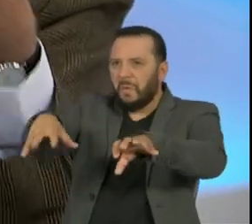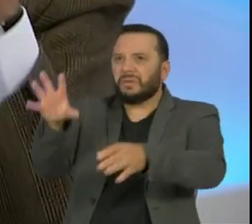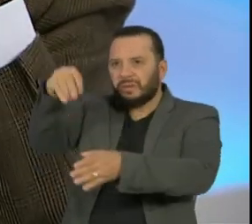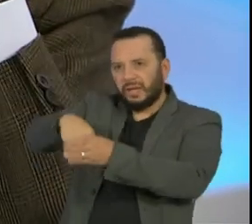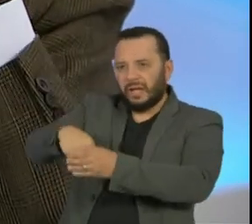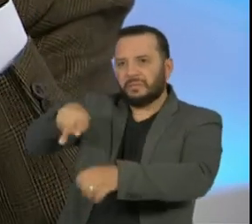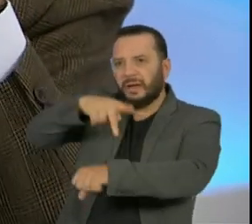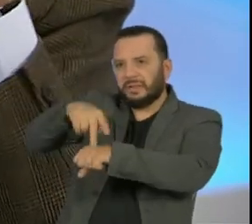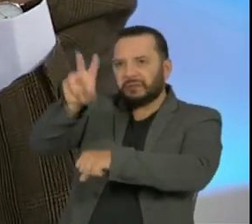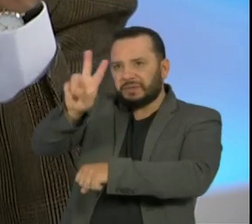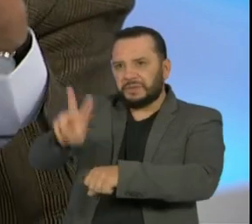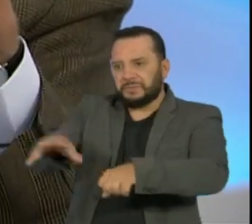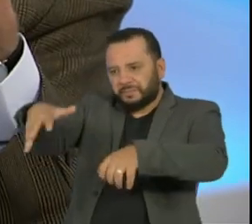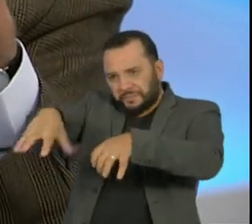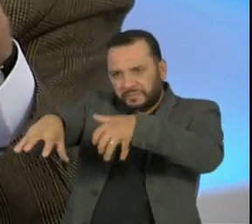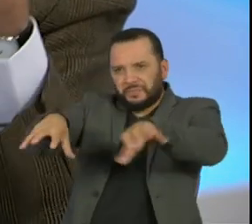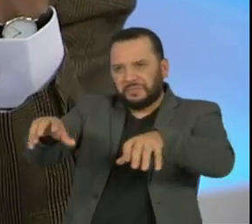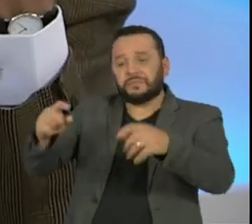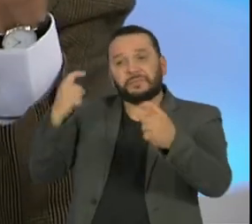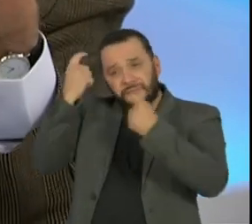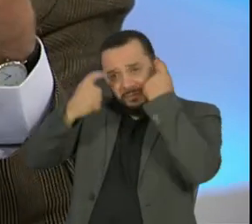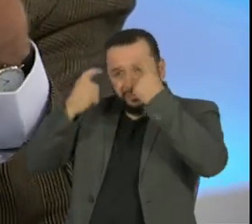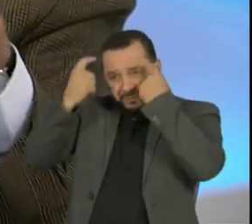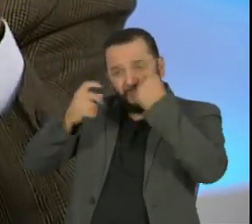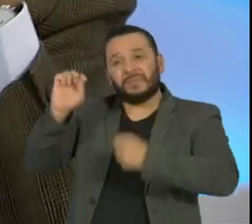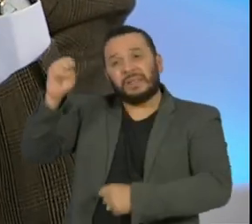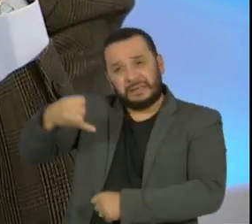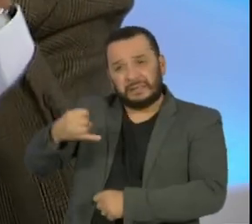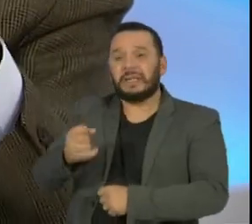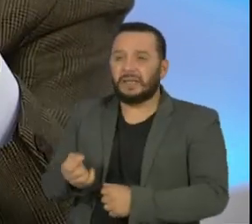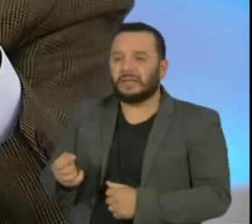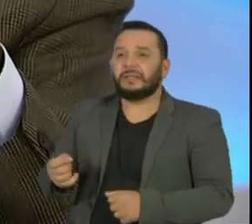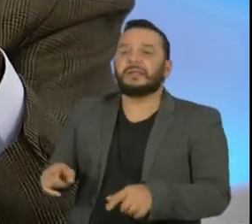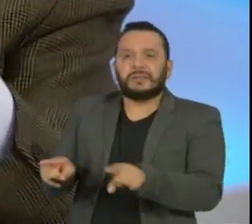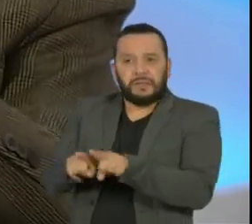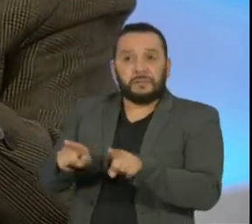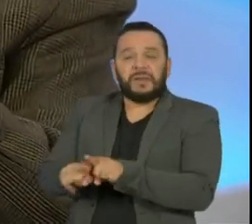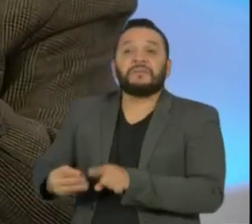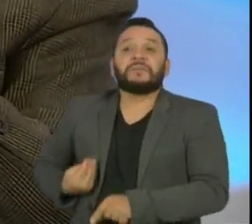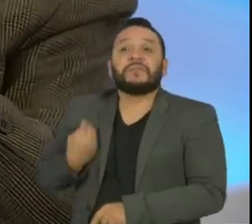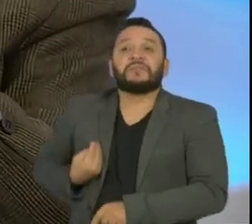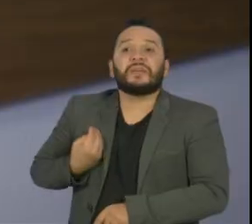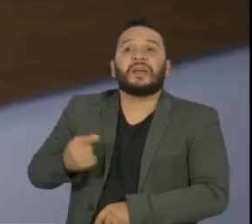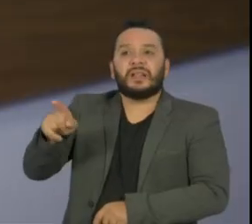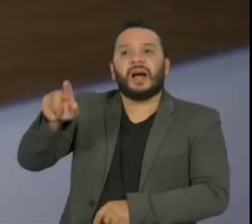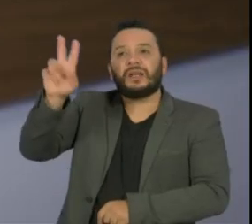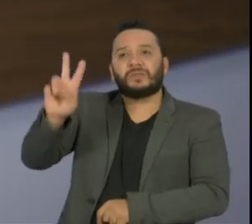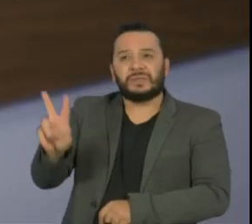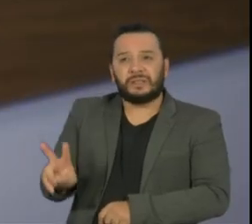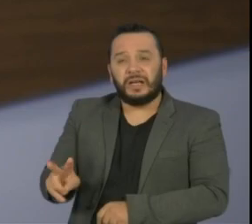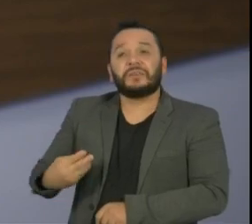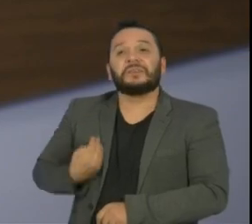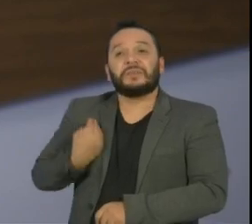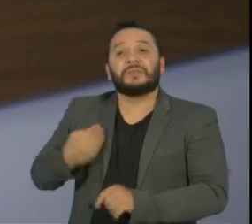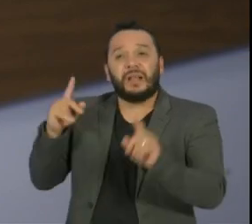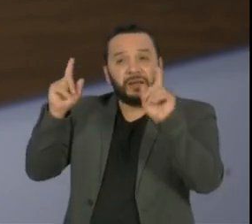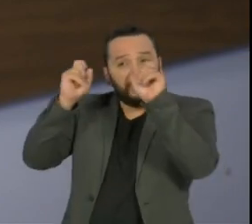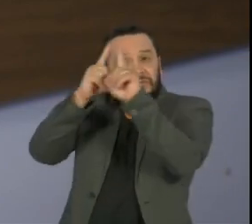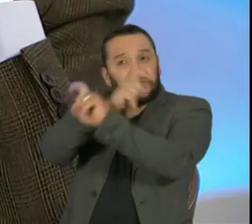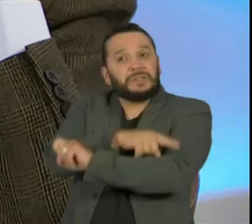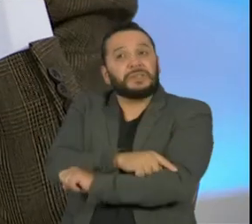preocupantes evidentemente a vida da sociedade na venezuela é uma vida muito difícil